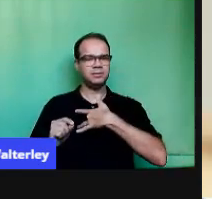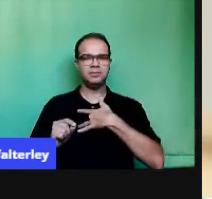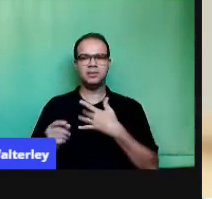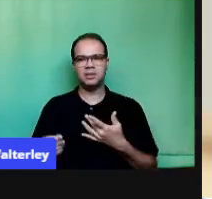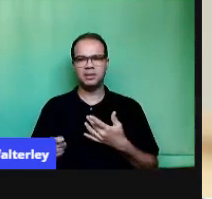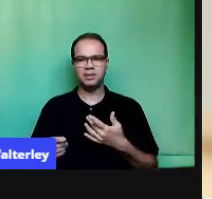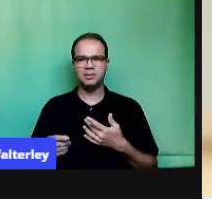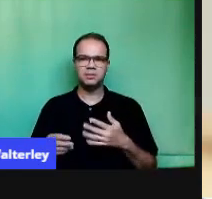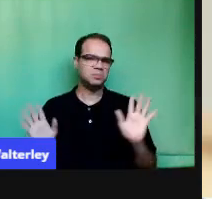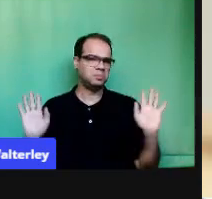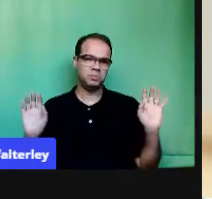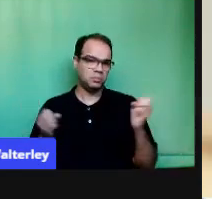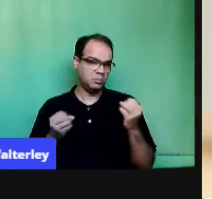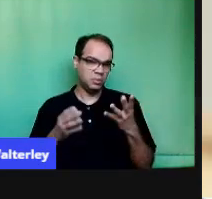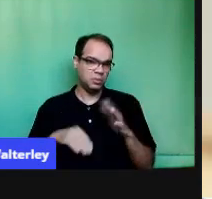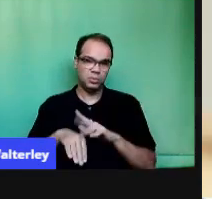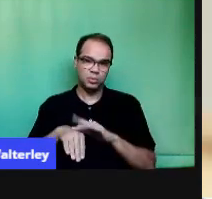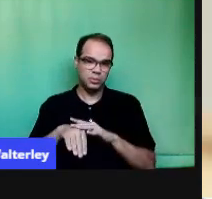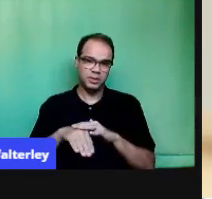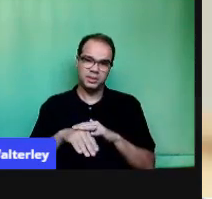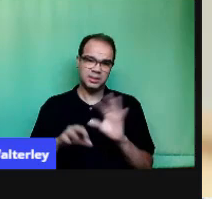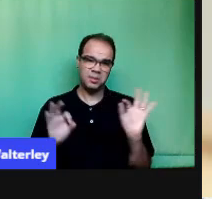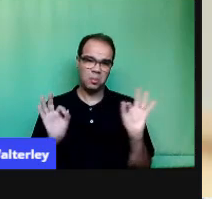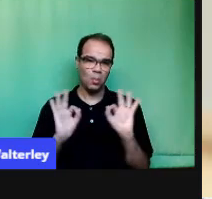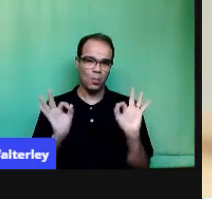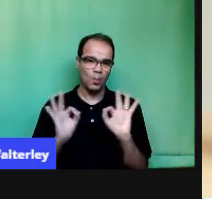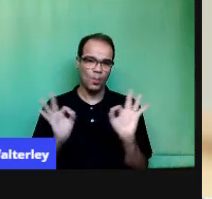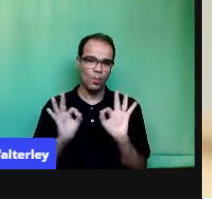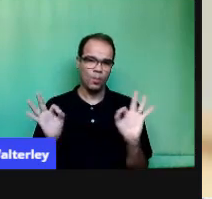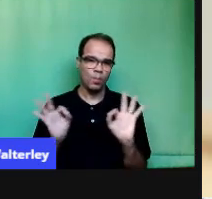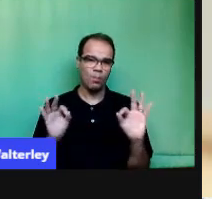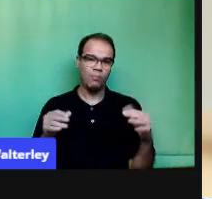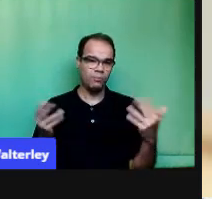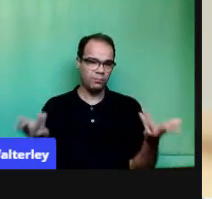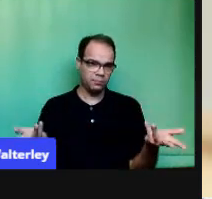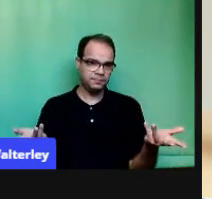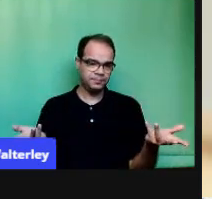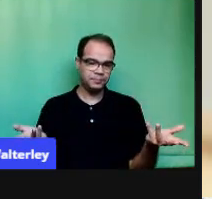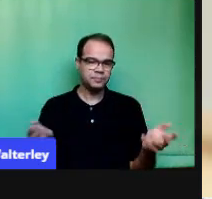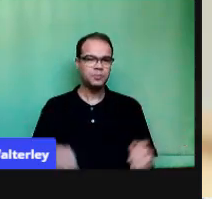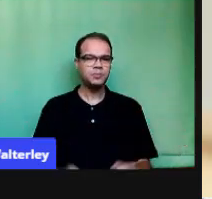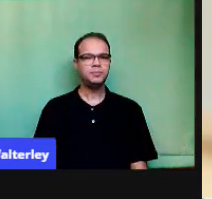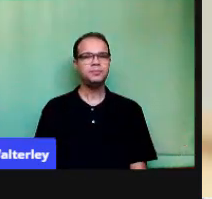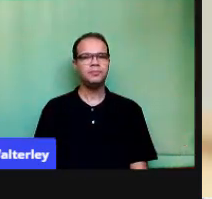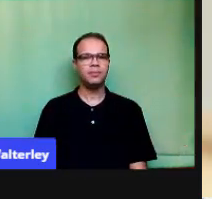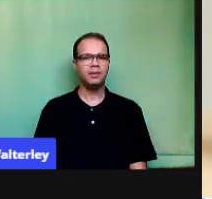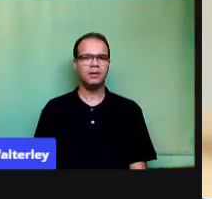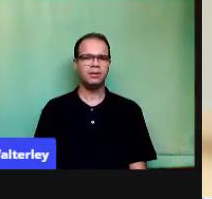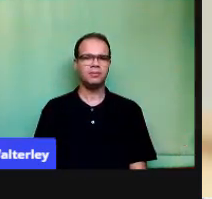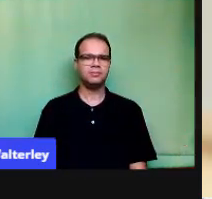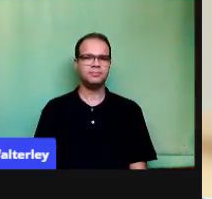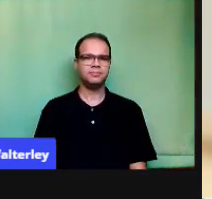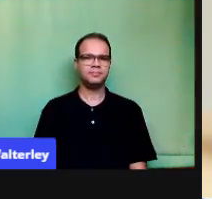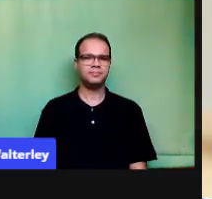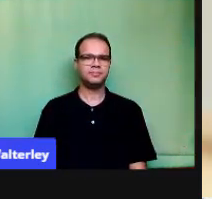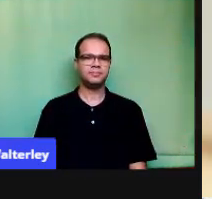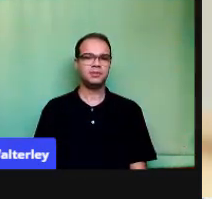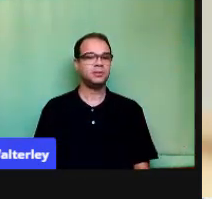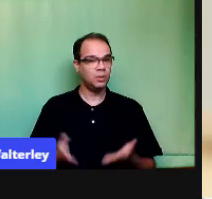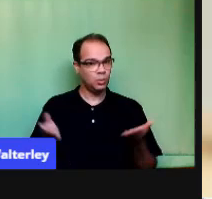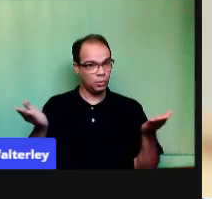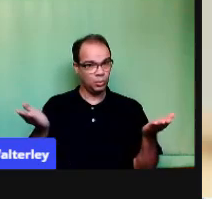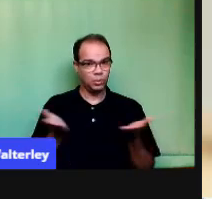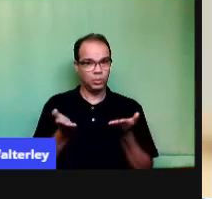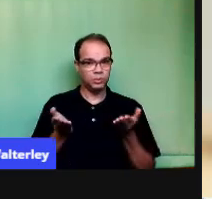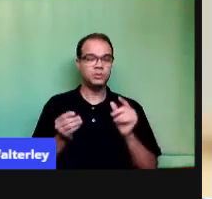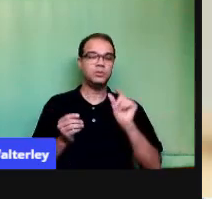Então, sempre que nós falávamos de saúde, né, o que é saúde, nós poderíamos responder, é a ausência de doença. Hoje em dia,